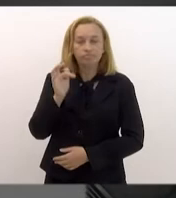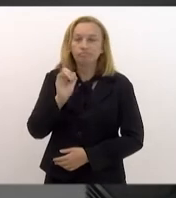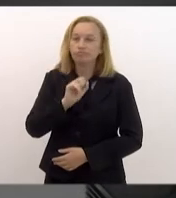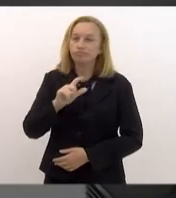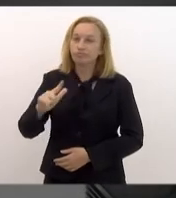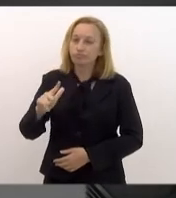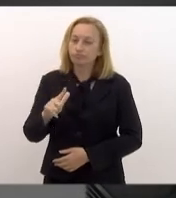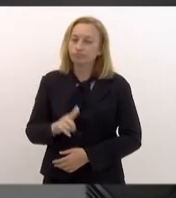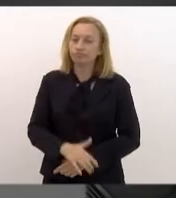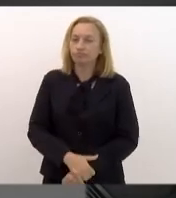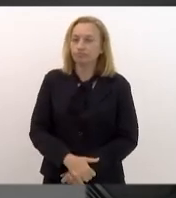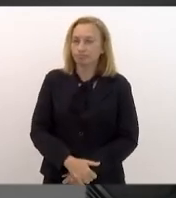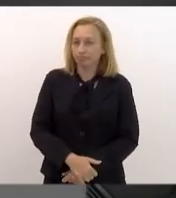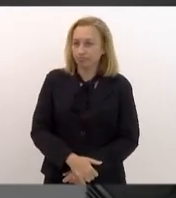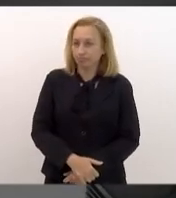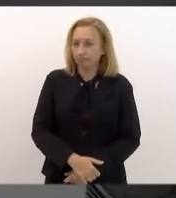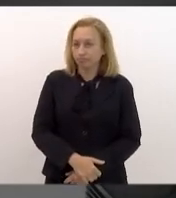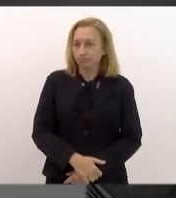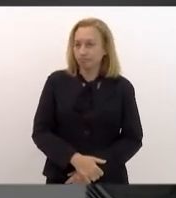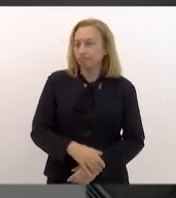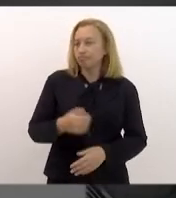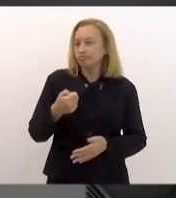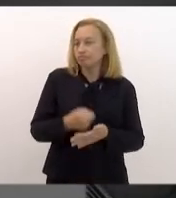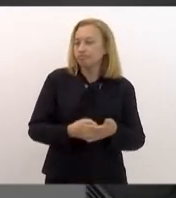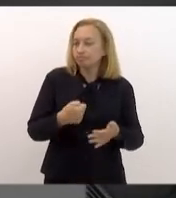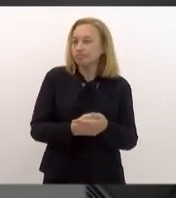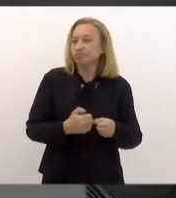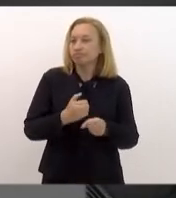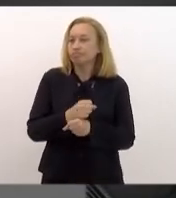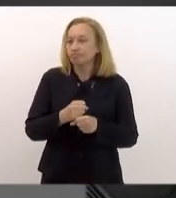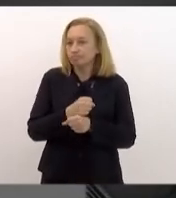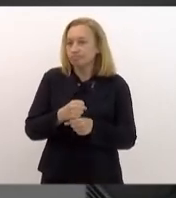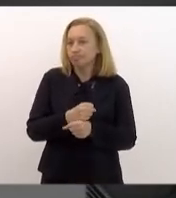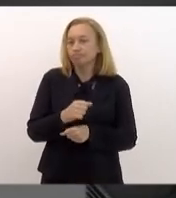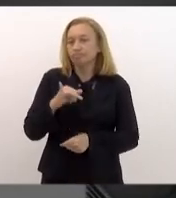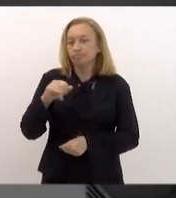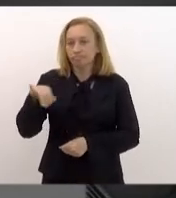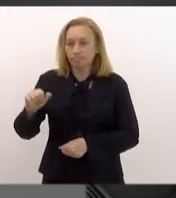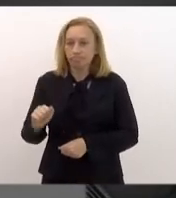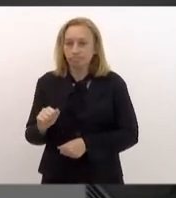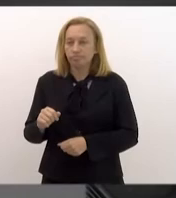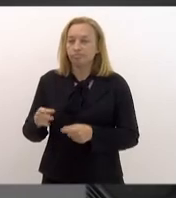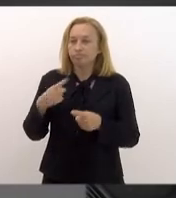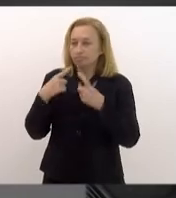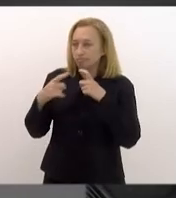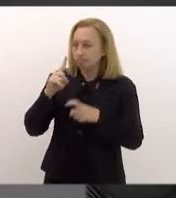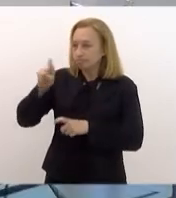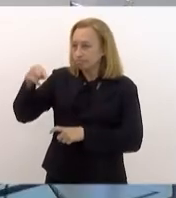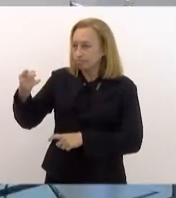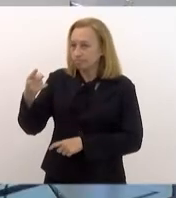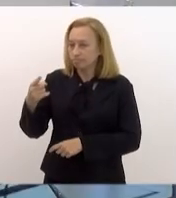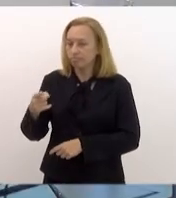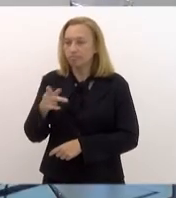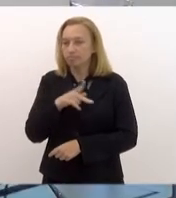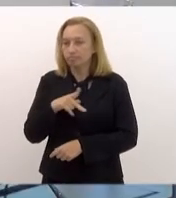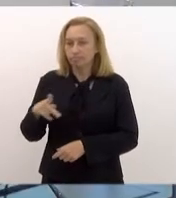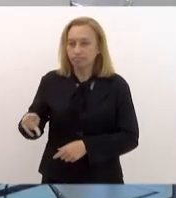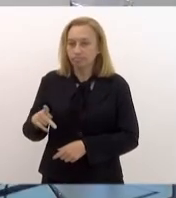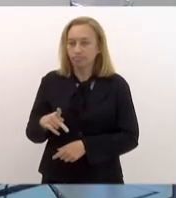o Fio, a gente já briga isso aí há muito tempo. Estou lá no INEA sempre, a gente está discutindo outros presidentes. O Fio, para quem não sabe, ele é profissional